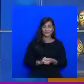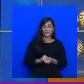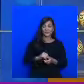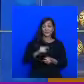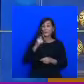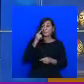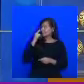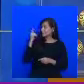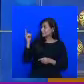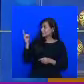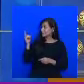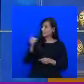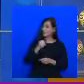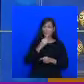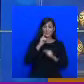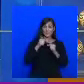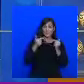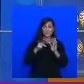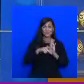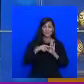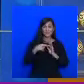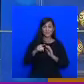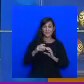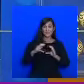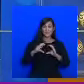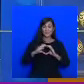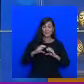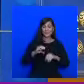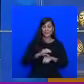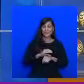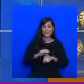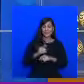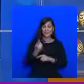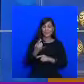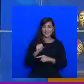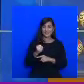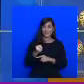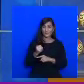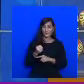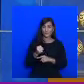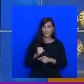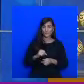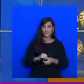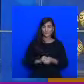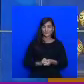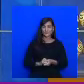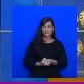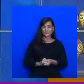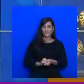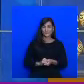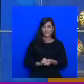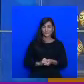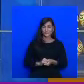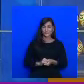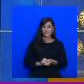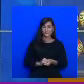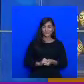Mais um número chegando. Boa sorte para você. Bola cinza, 18. Cinza, número 18.